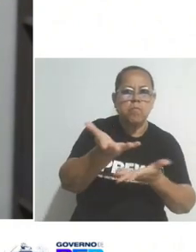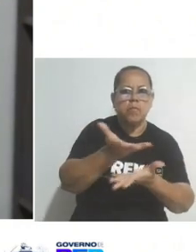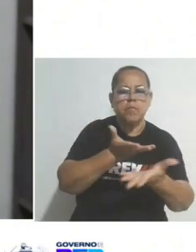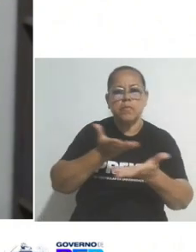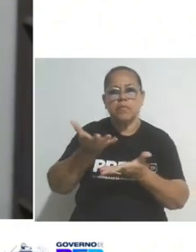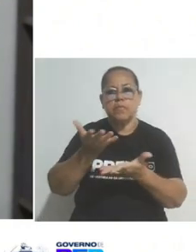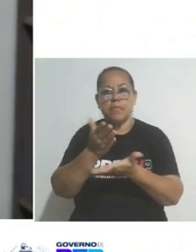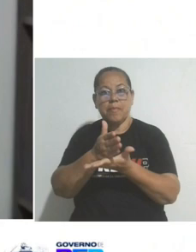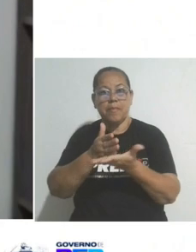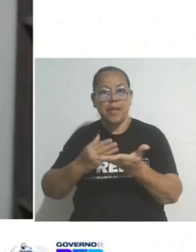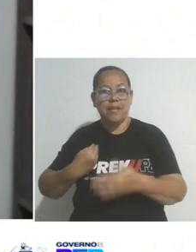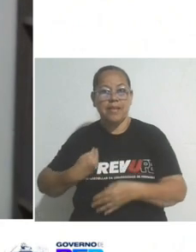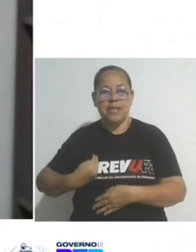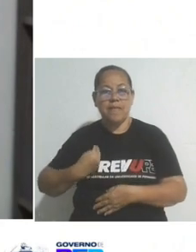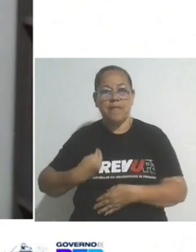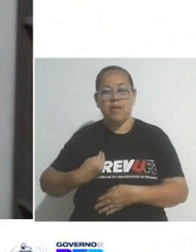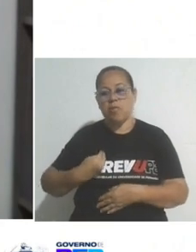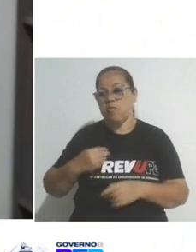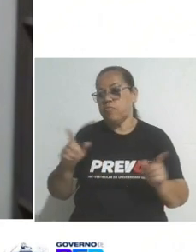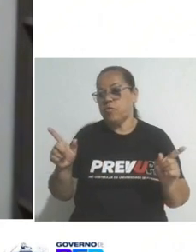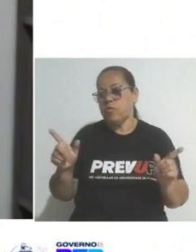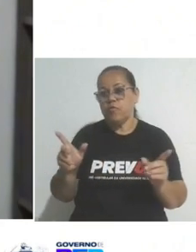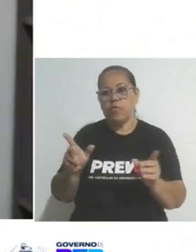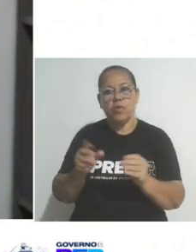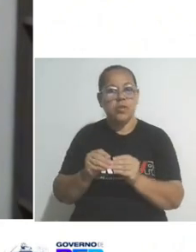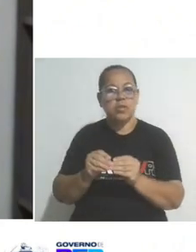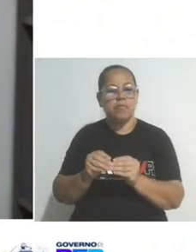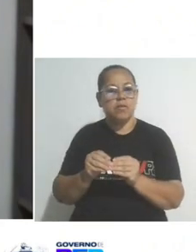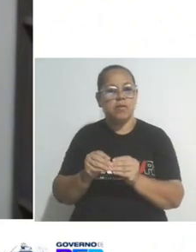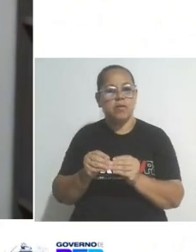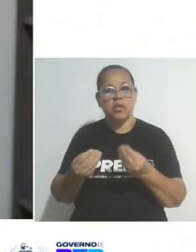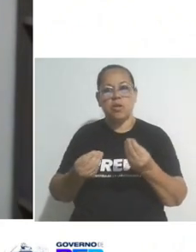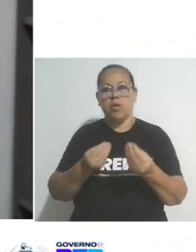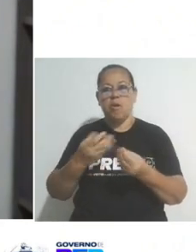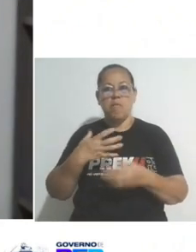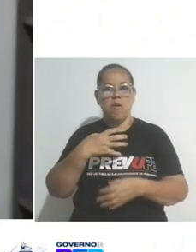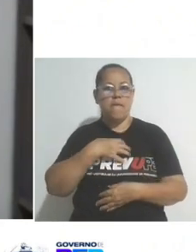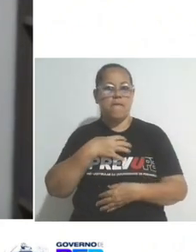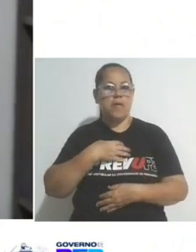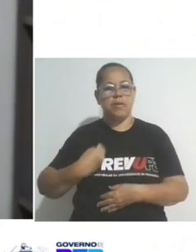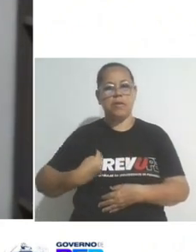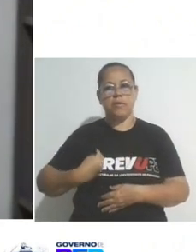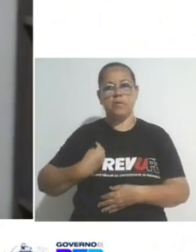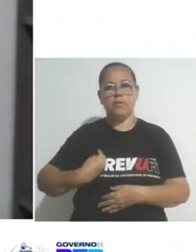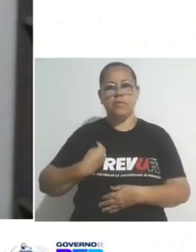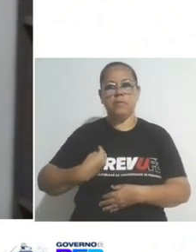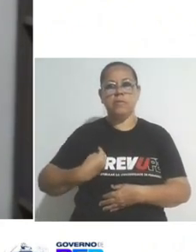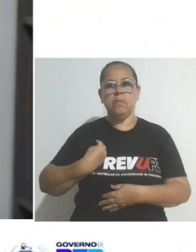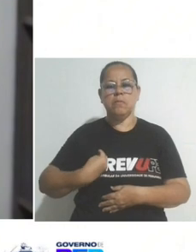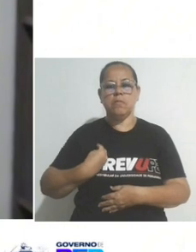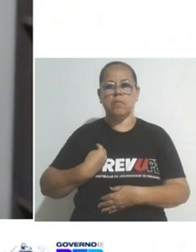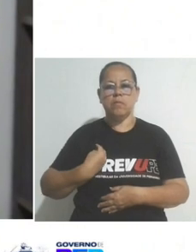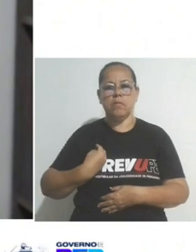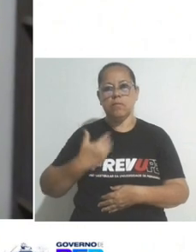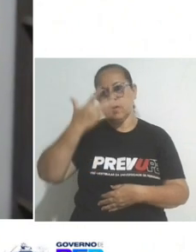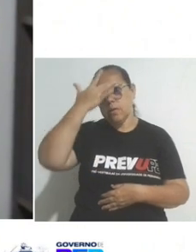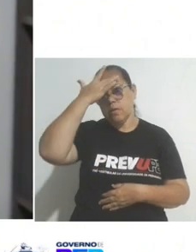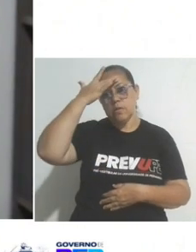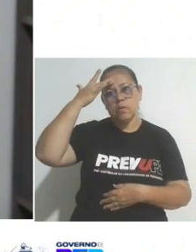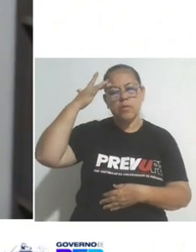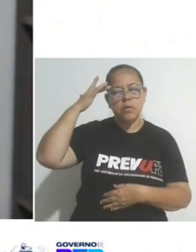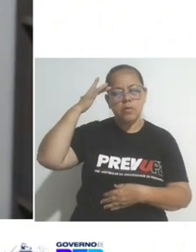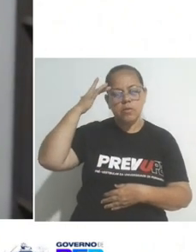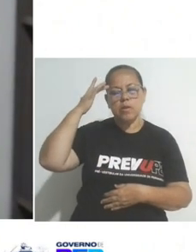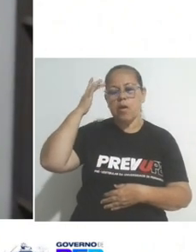vida como se reduzisse ali a própria forma de viver então as pessoas consideram que